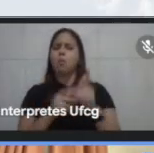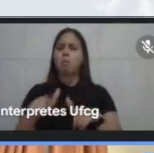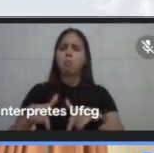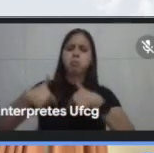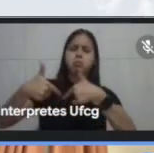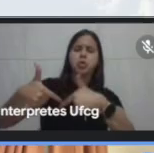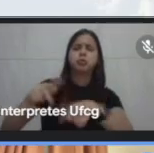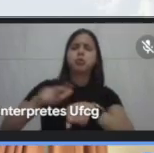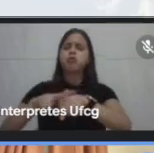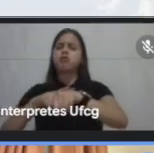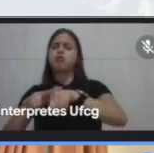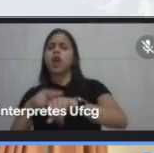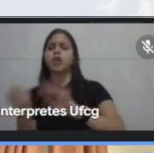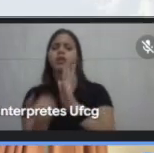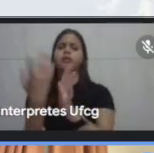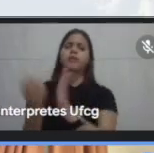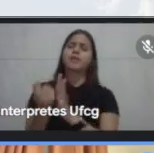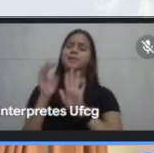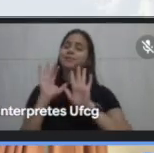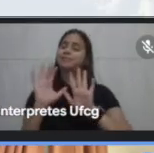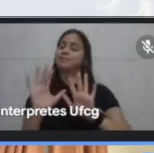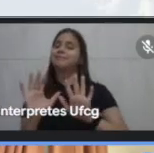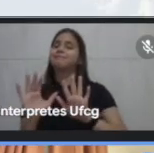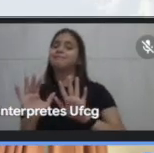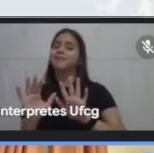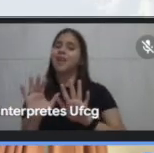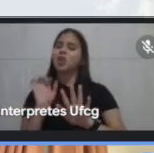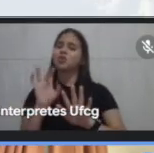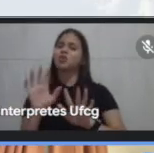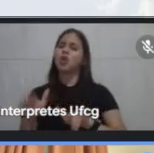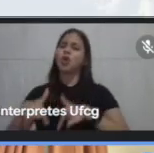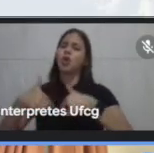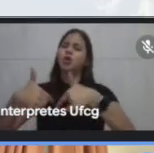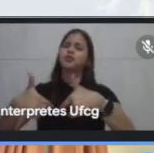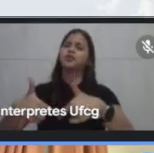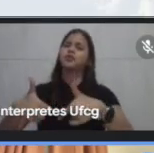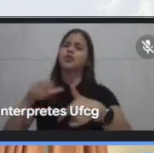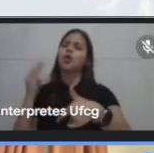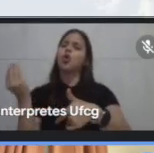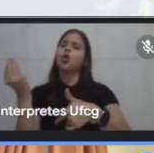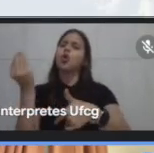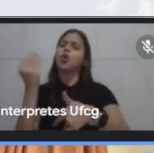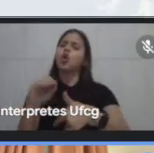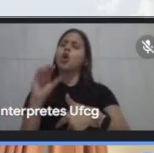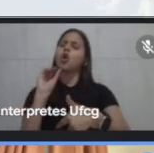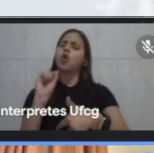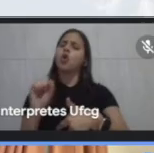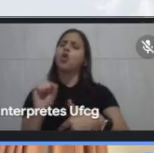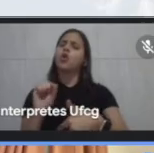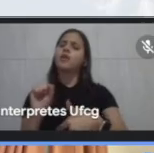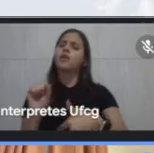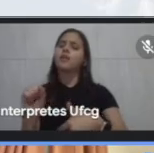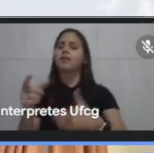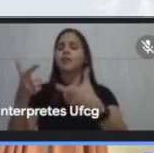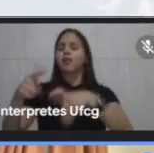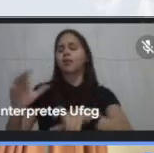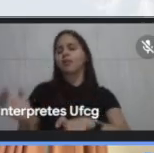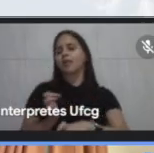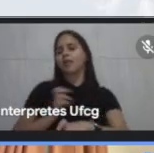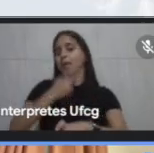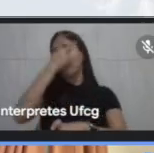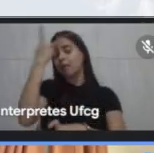infraestrutura verde e tudo mais, elas acabam sendo implementadas apenas em regiões mais ricas, que é onde as pessoas têm um poder aquisitivo maior para investir nesse